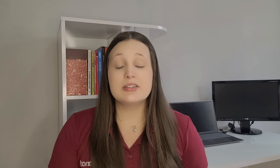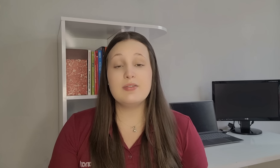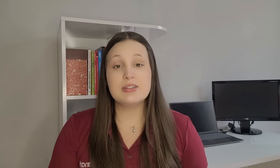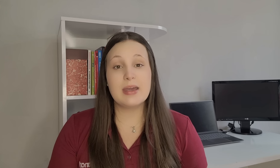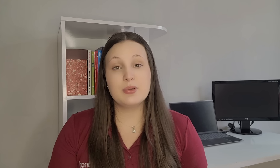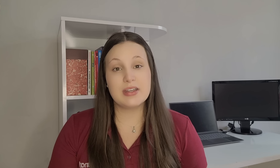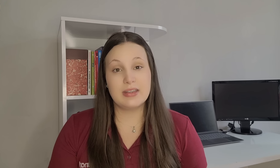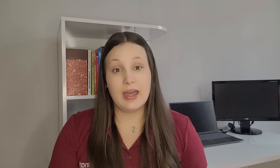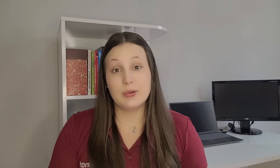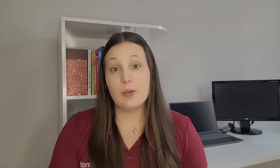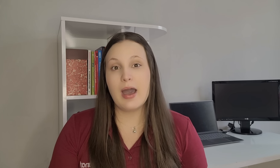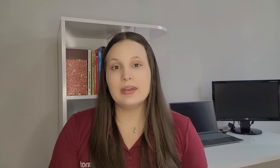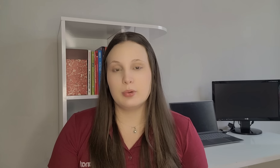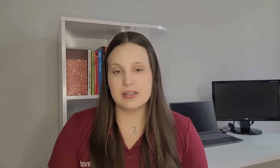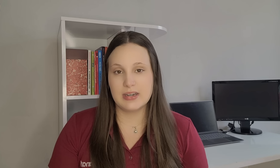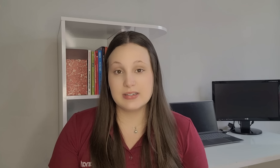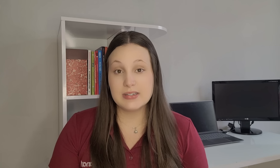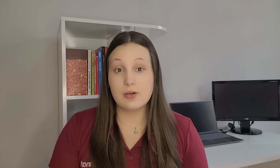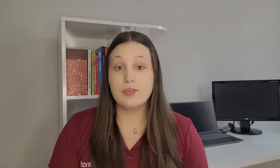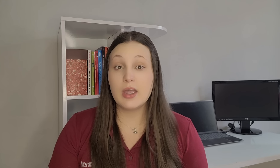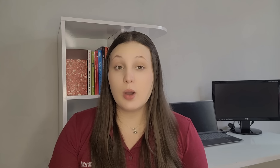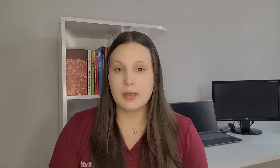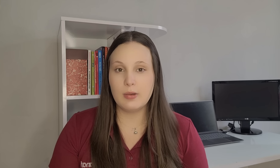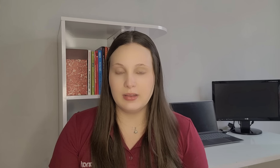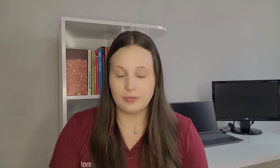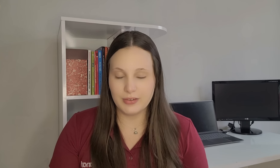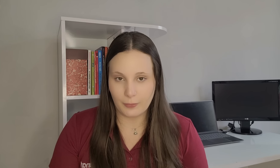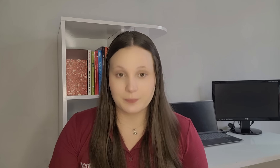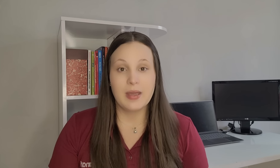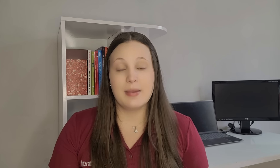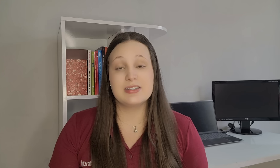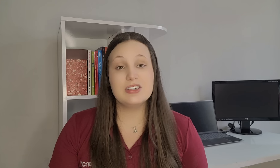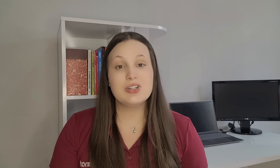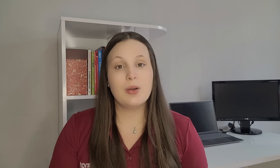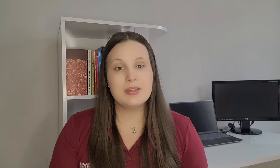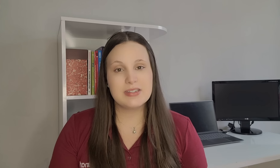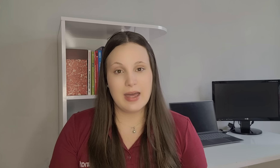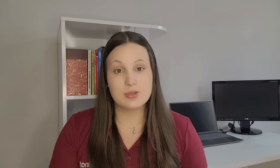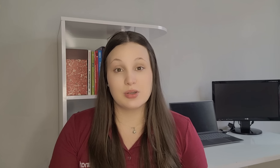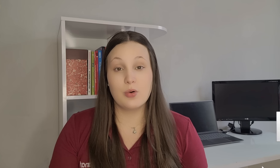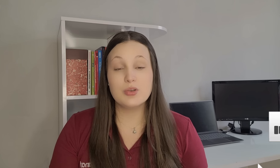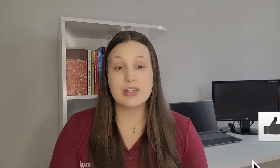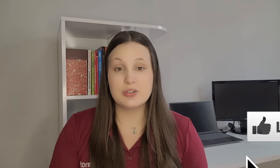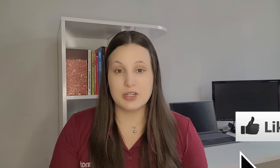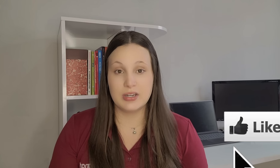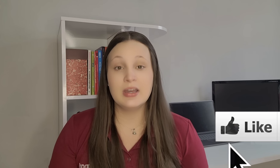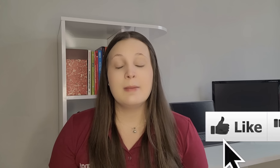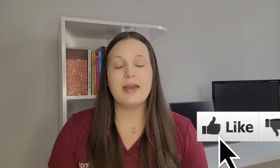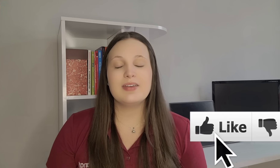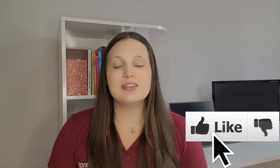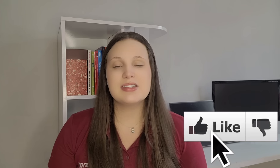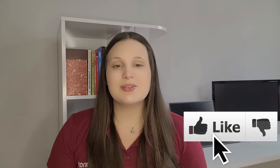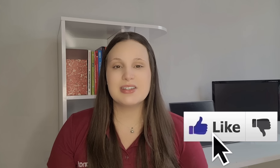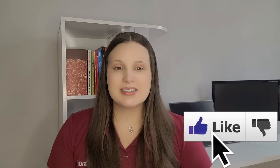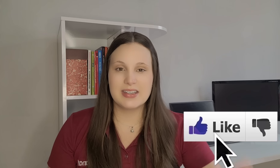então se você é aposentado e aguarda por essa decisão fique comigo até o final mas antes de começarmos Eu gostaria de pedir